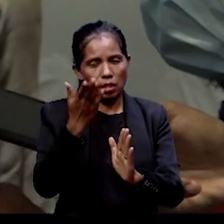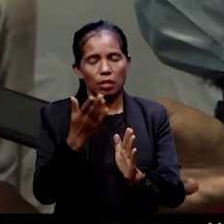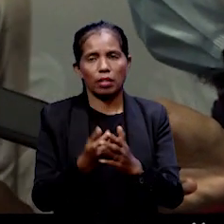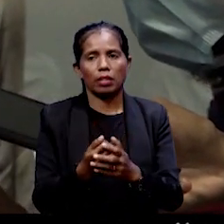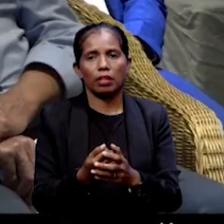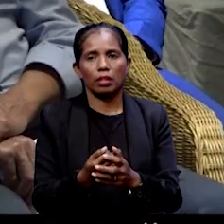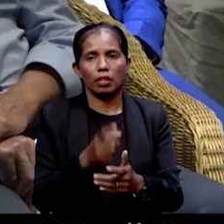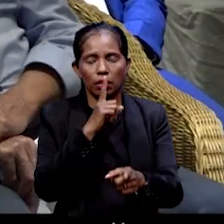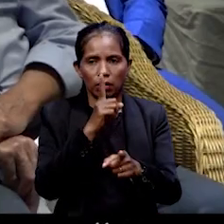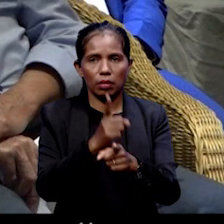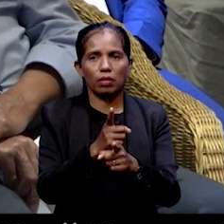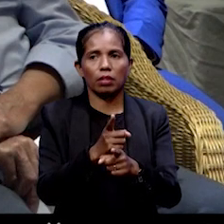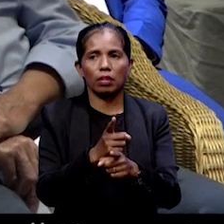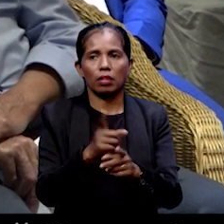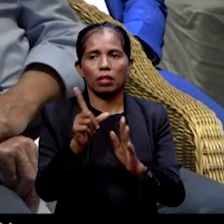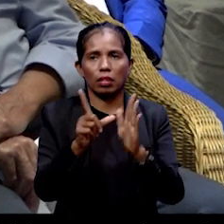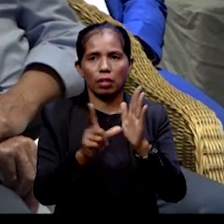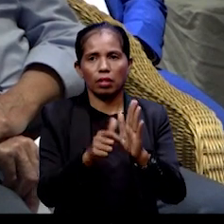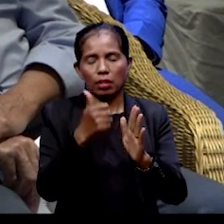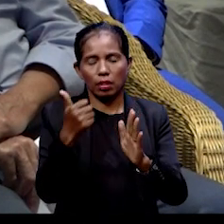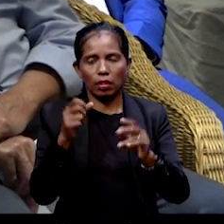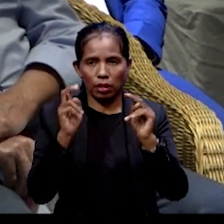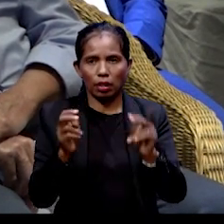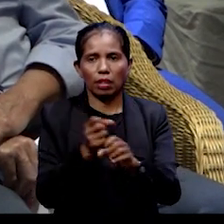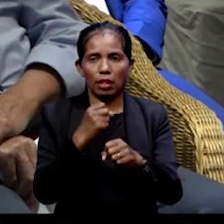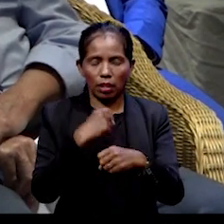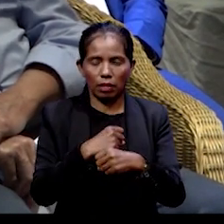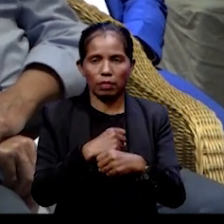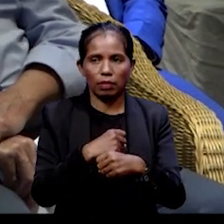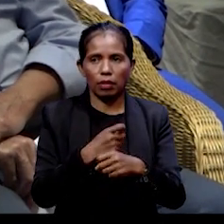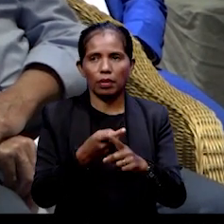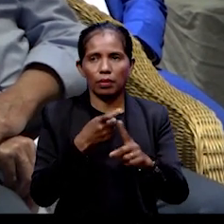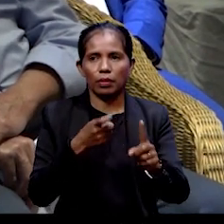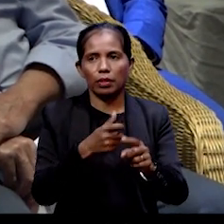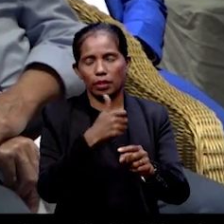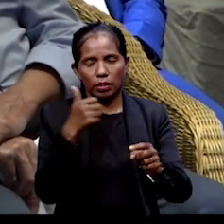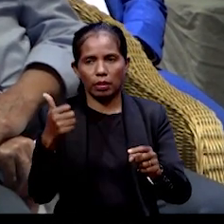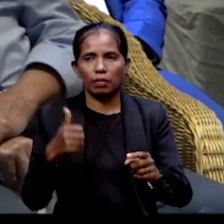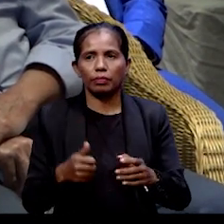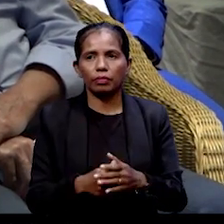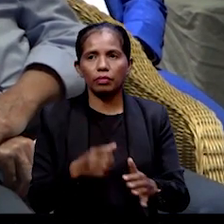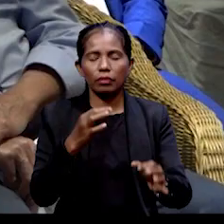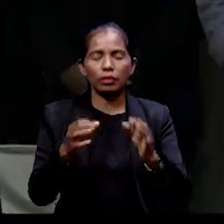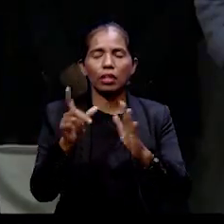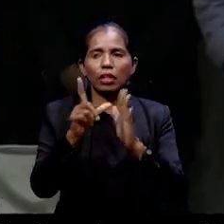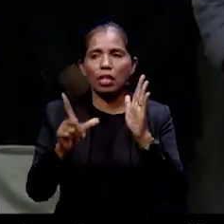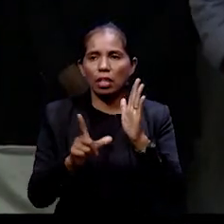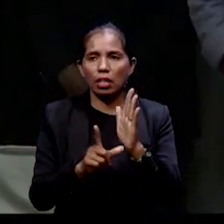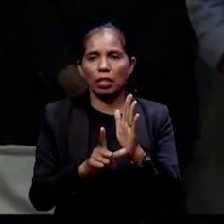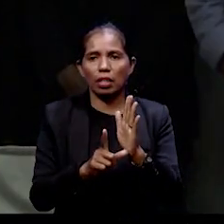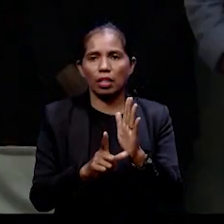que reforma lei ser ser un tenga halo o si parte ser ser lei carac lei gestão financeira